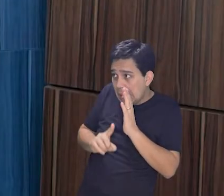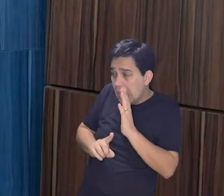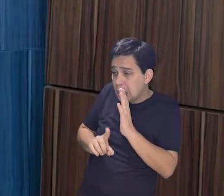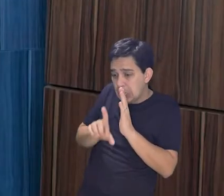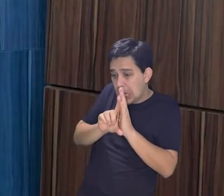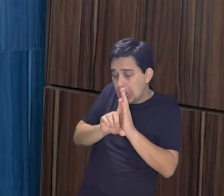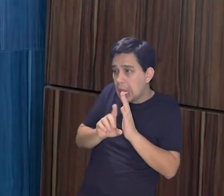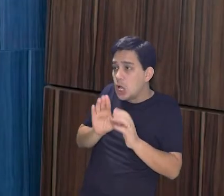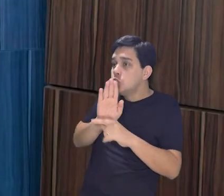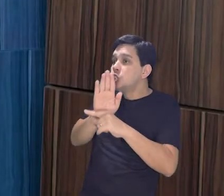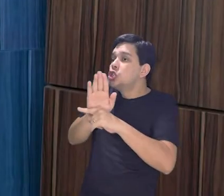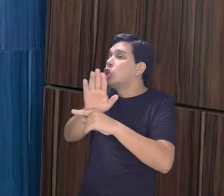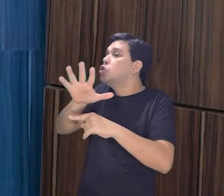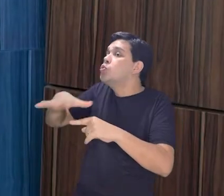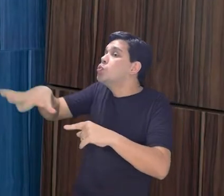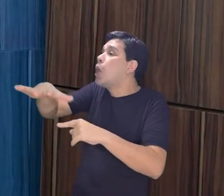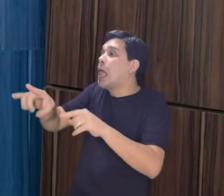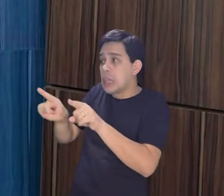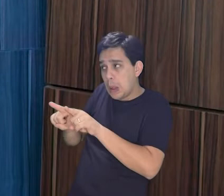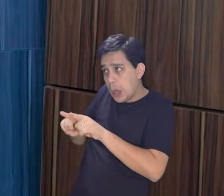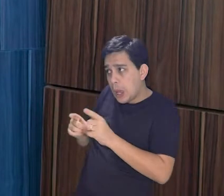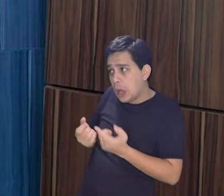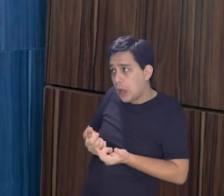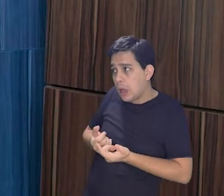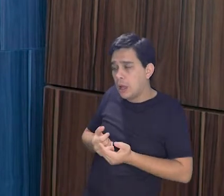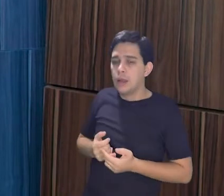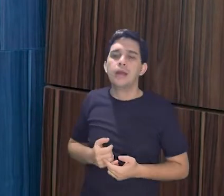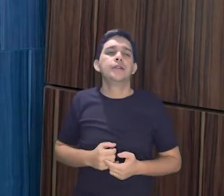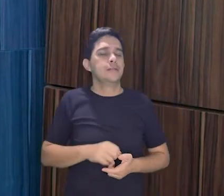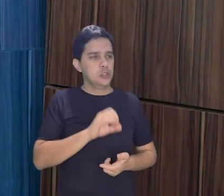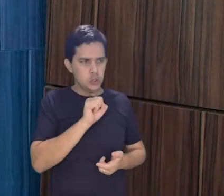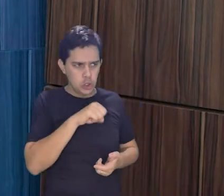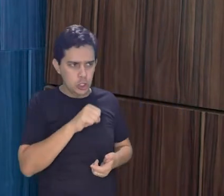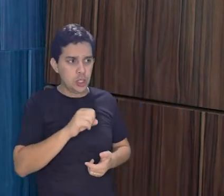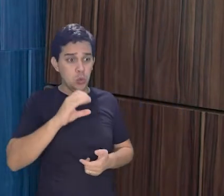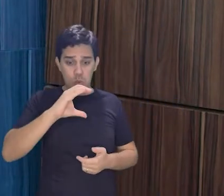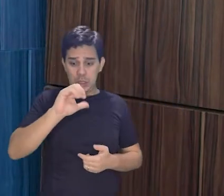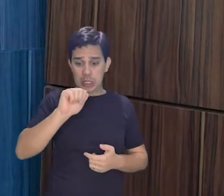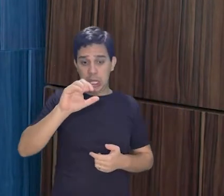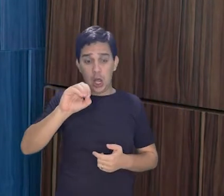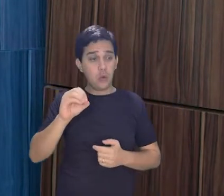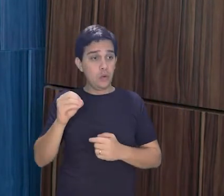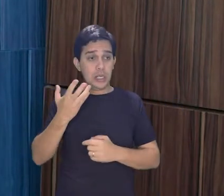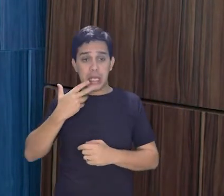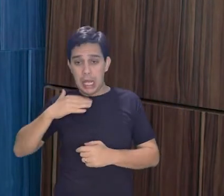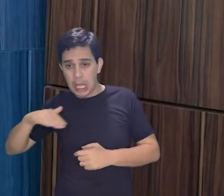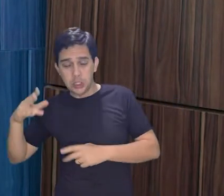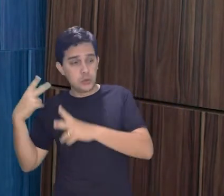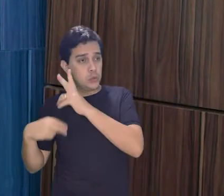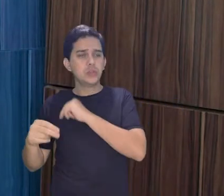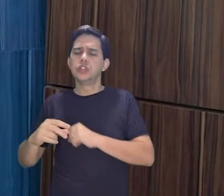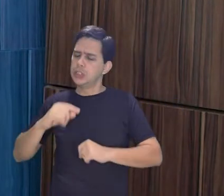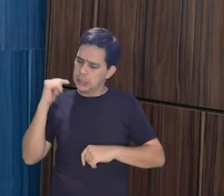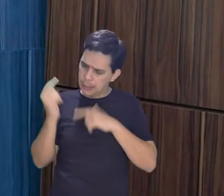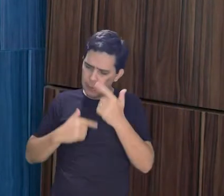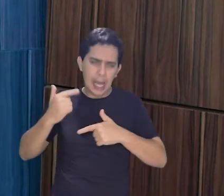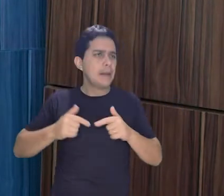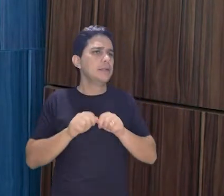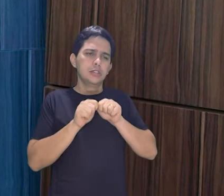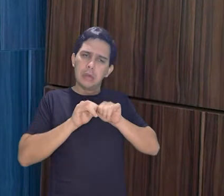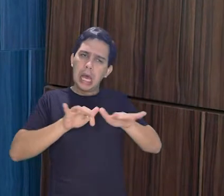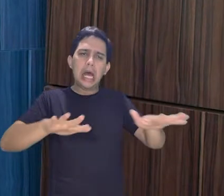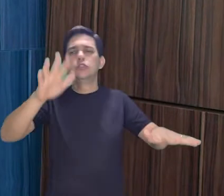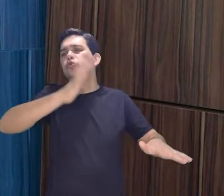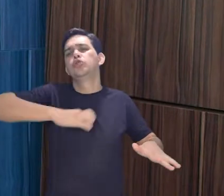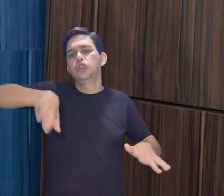a gente trabalha no CAU Infância e Juventude, né, com fomento à implementação desses centros. Geralmente quem desenvolve esse trabalho, pela própria natureza da